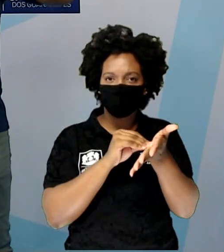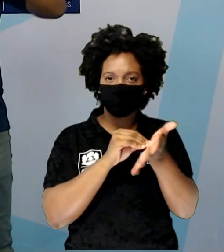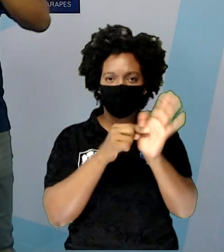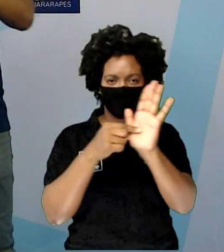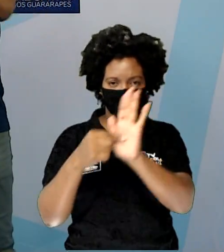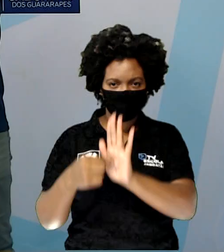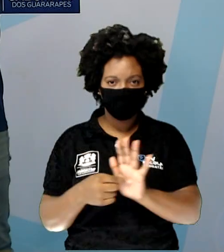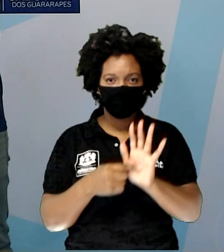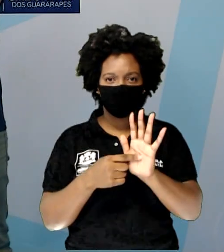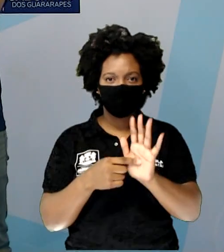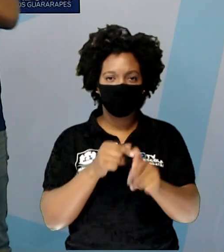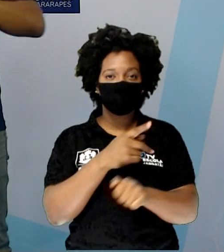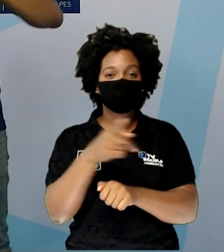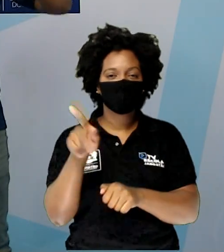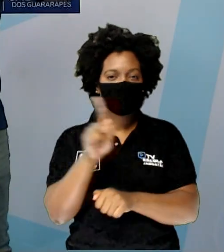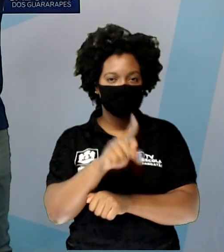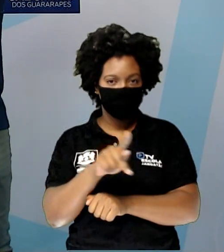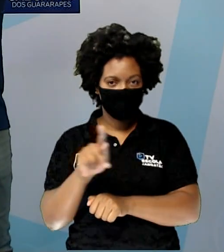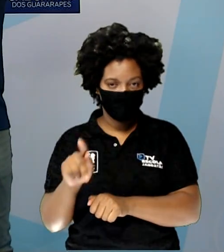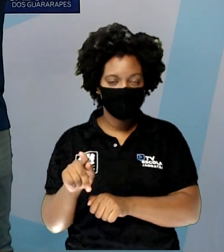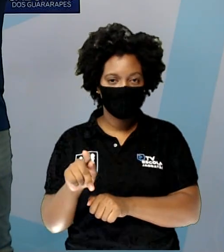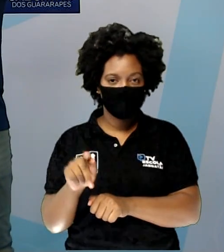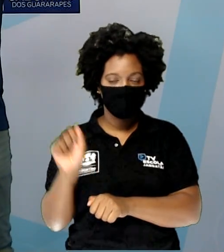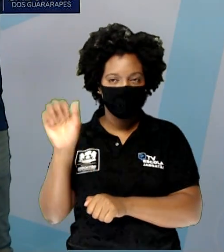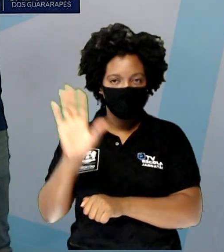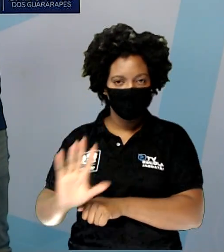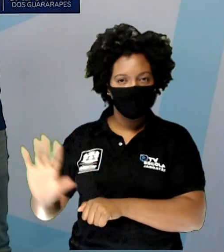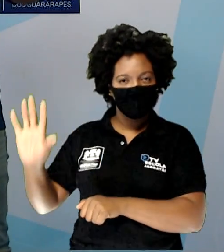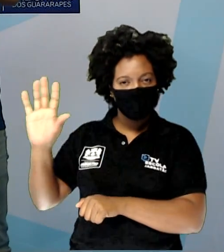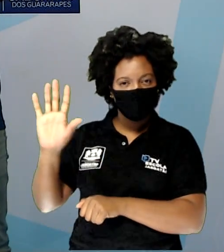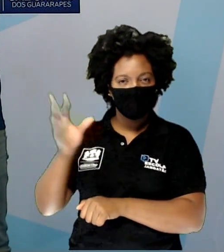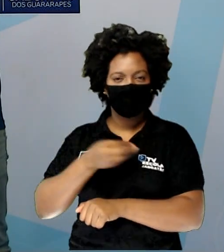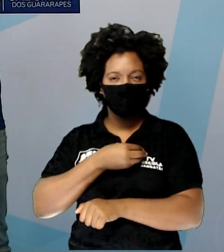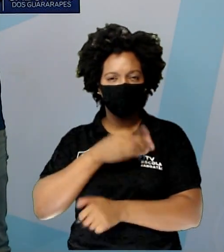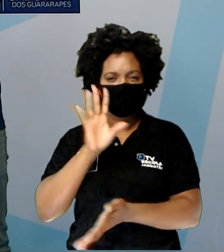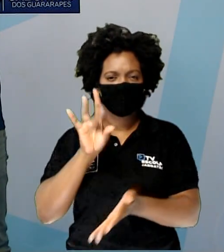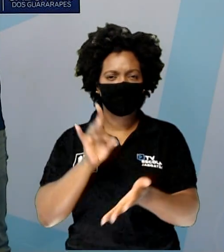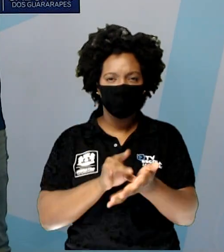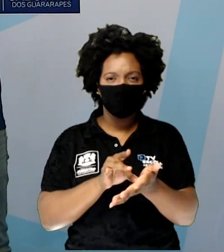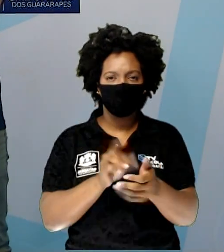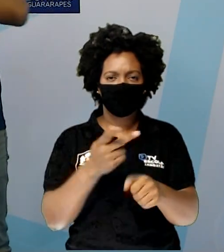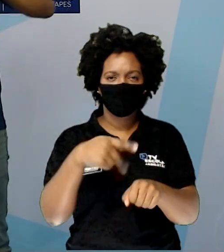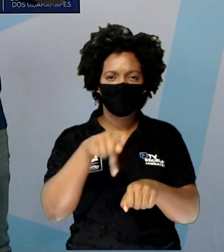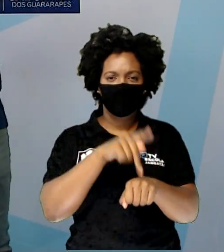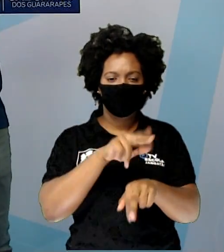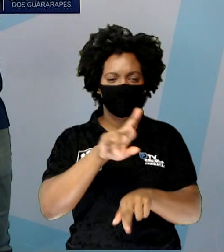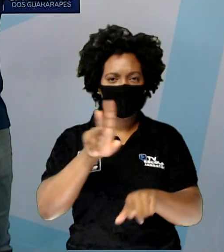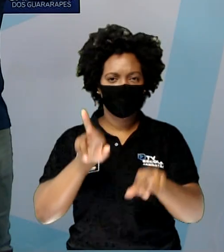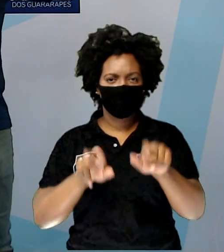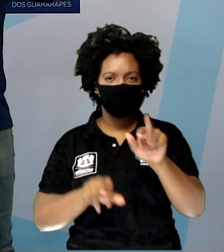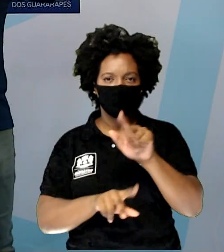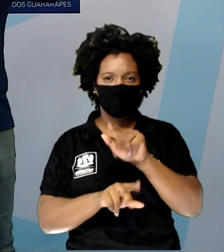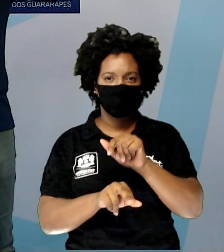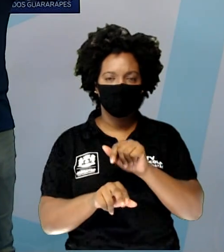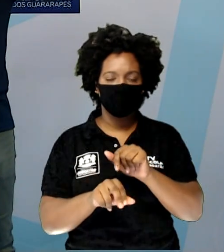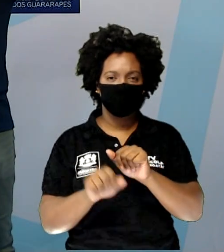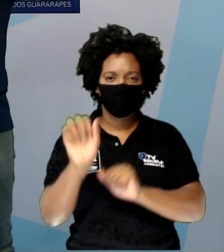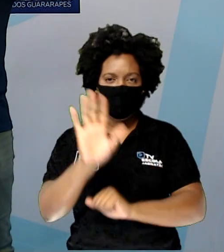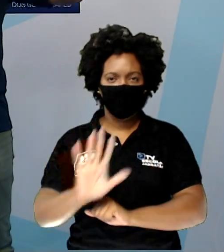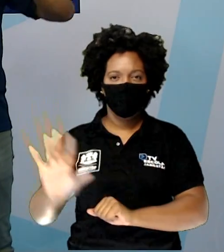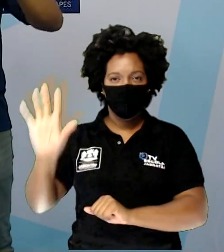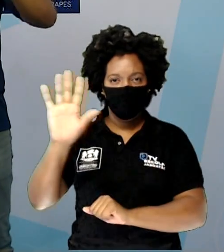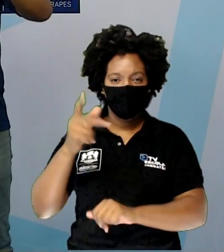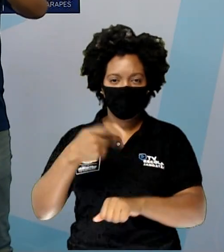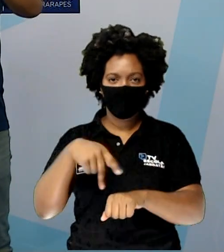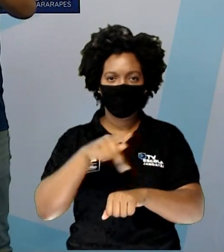mostrar para o seu professor imagens de realidades de países diferentes. Né? Uma imagem de um país